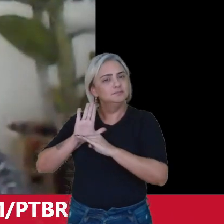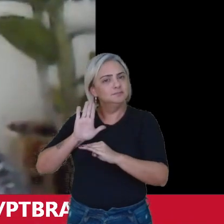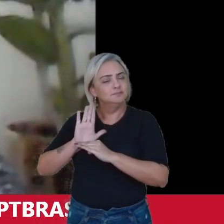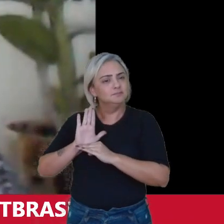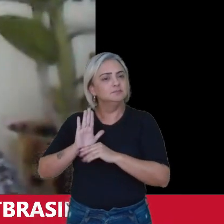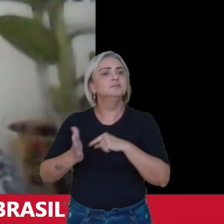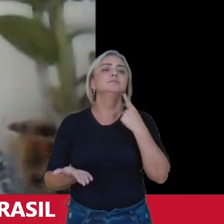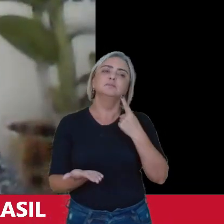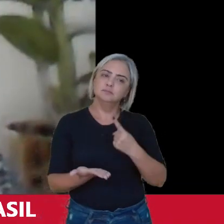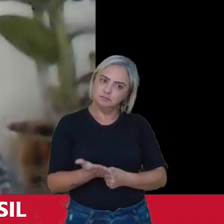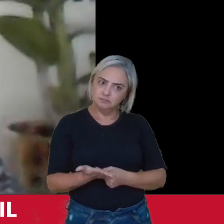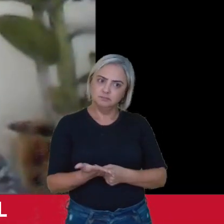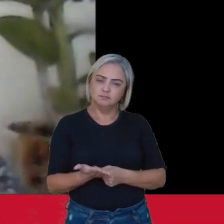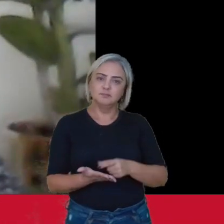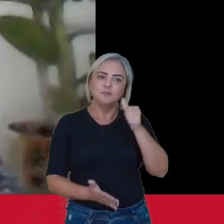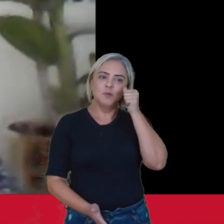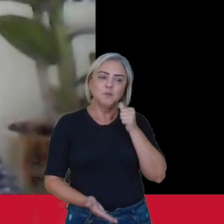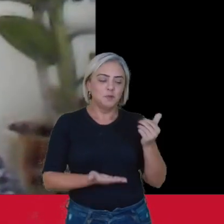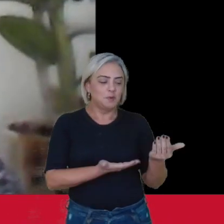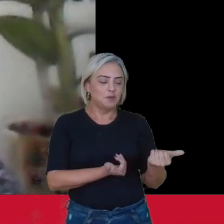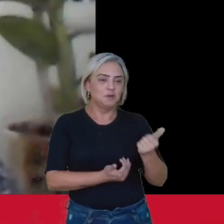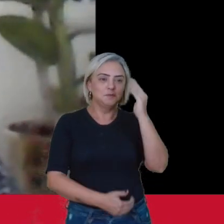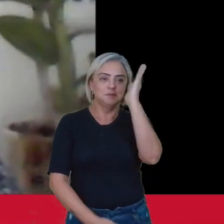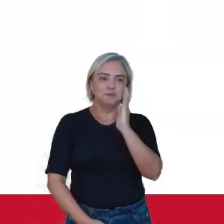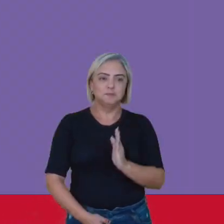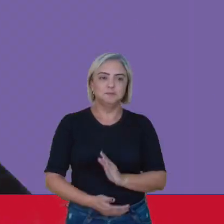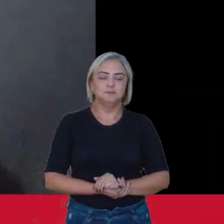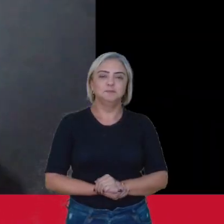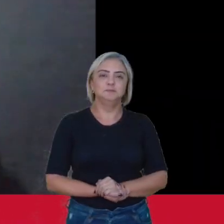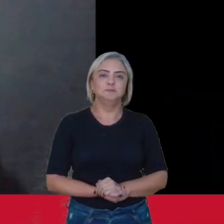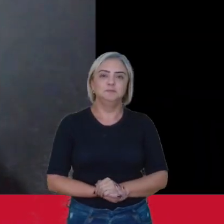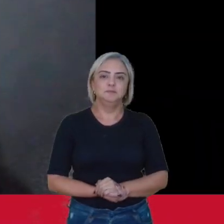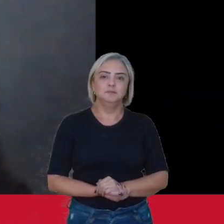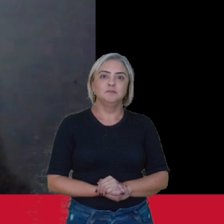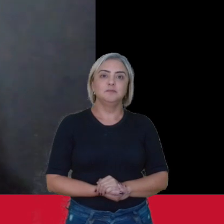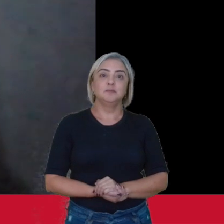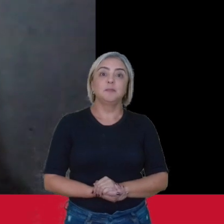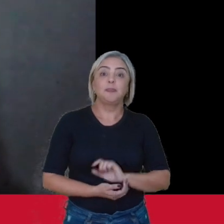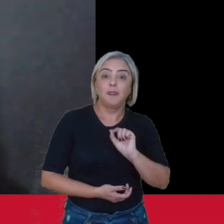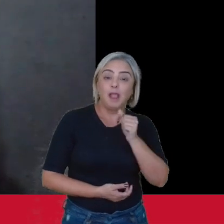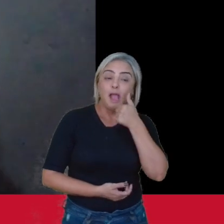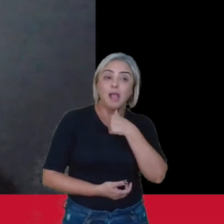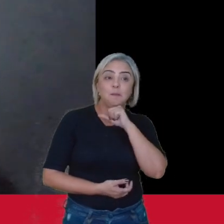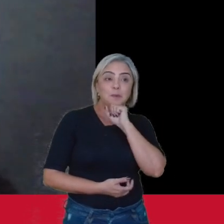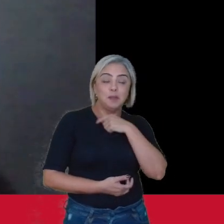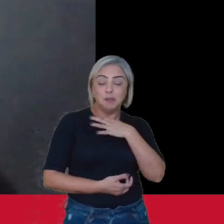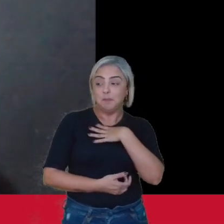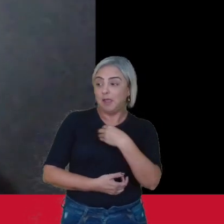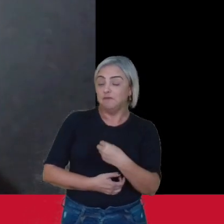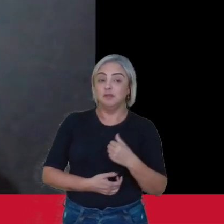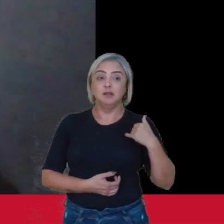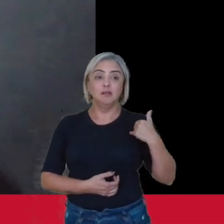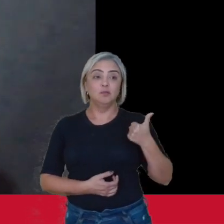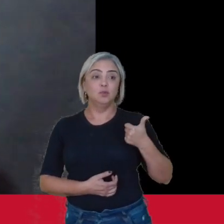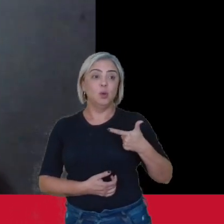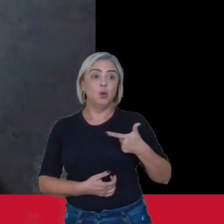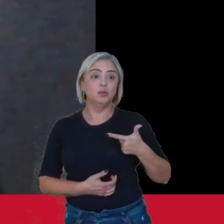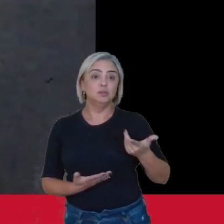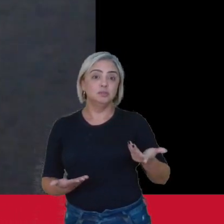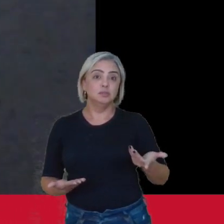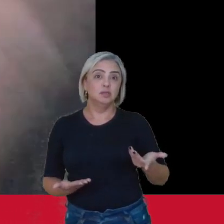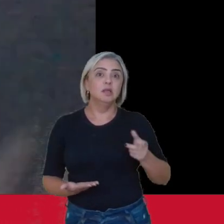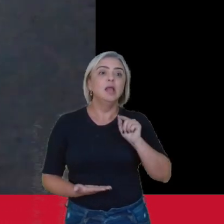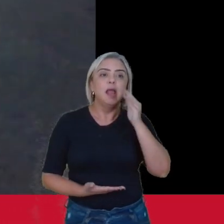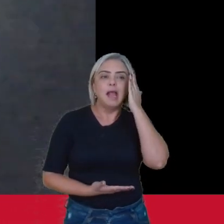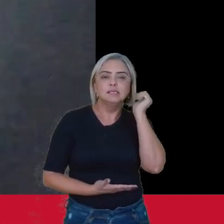muito compromisso com a mulher jovem brasileira. Muitas vezes as mães, né, falavam, minha filha tem 12 anos e